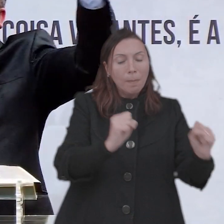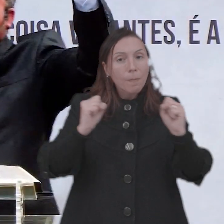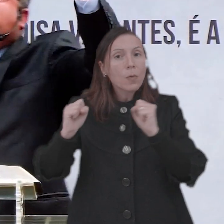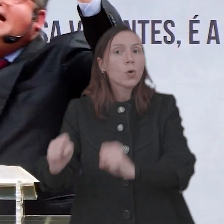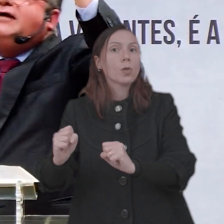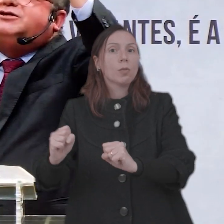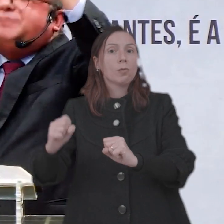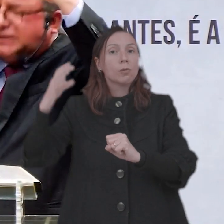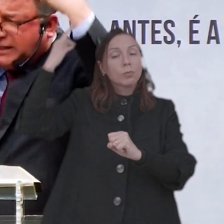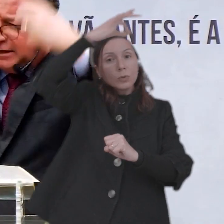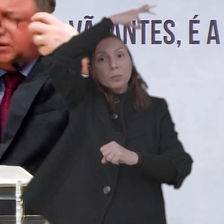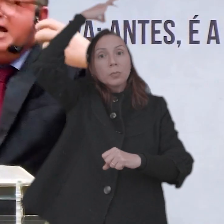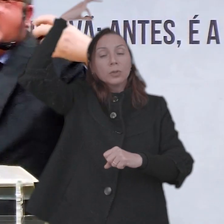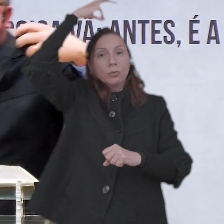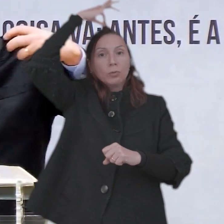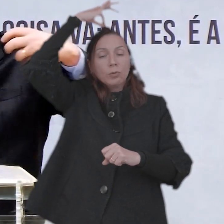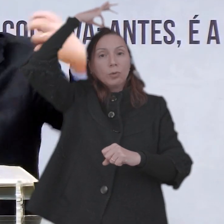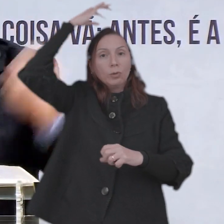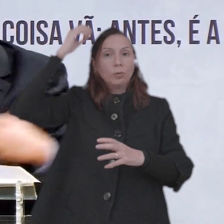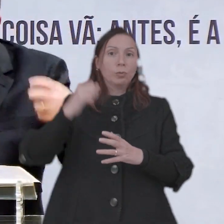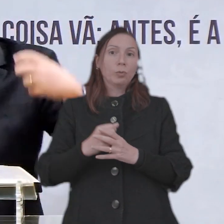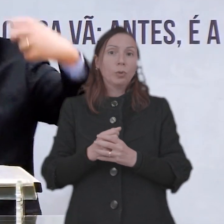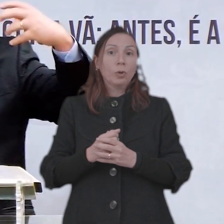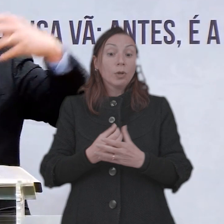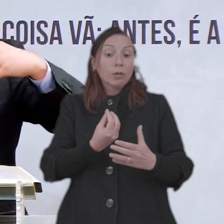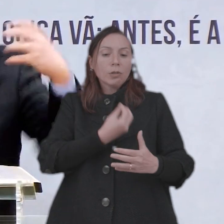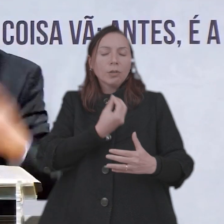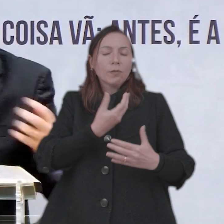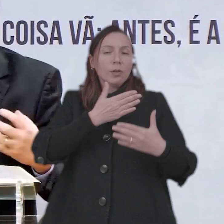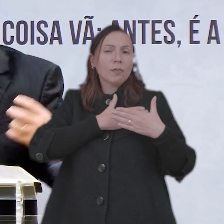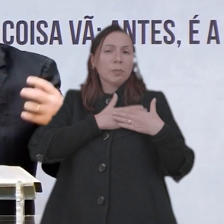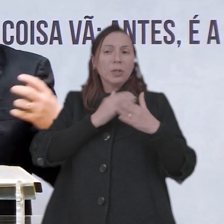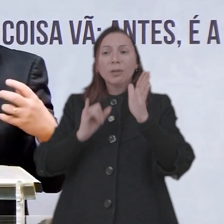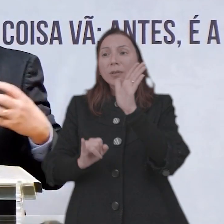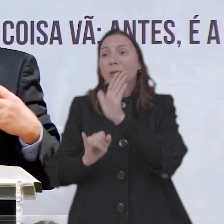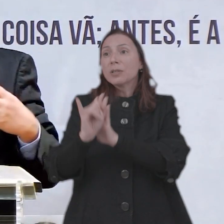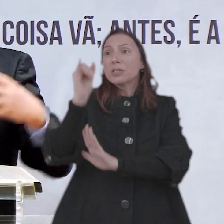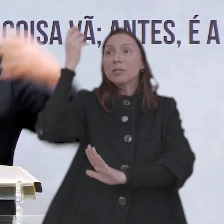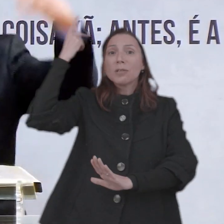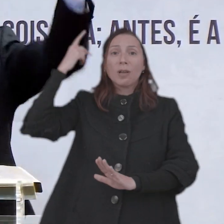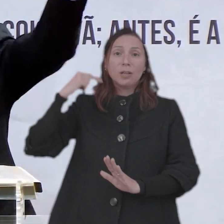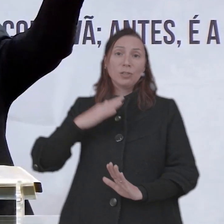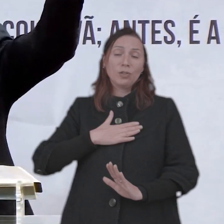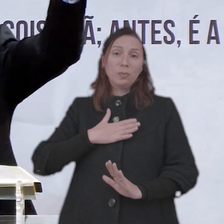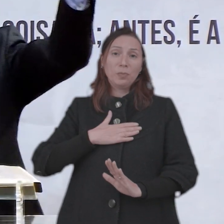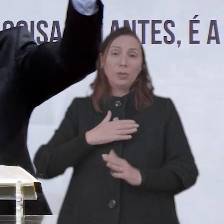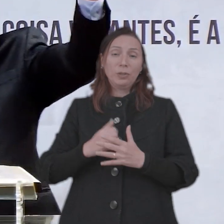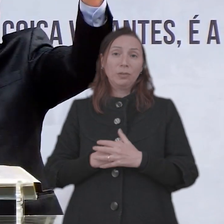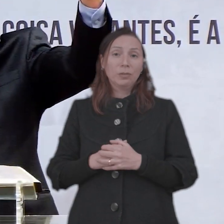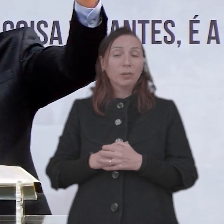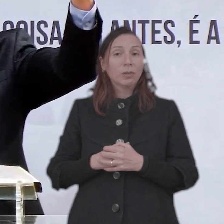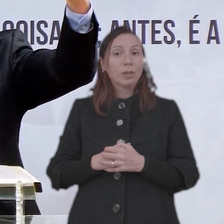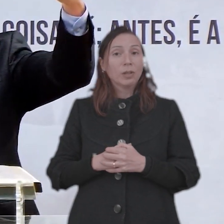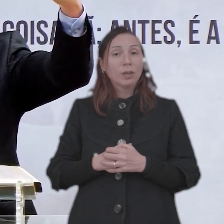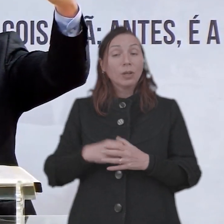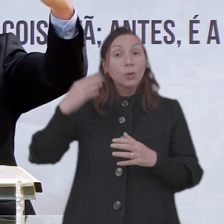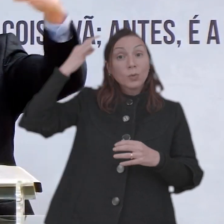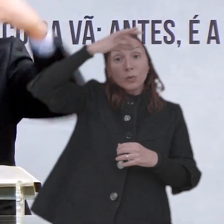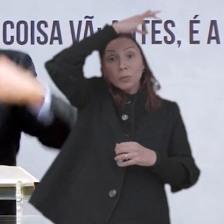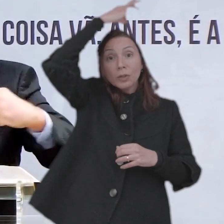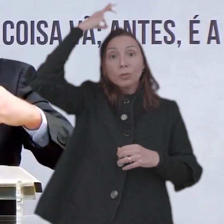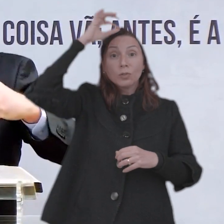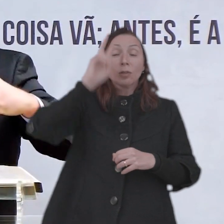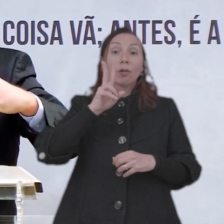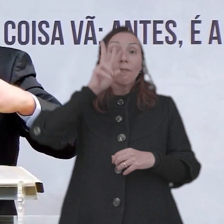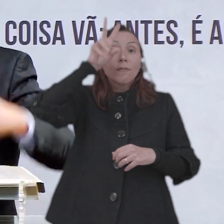Só esse poder do Espírito Santo que habita em mim, que intercede por mim, só o Espírito Santo pode trazer a força